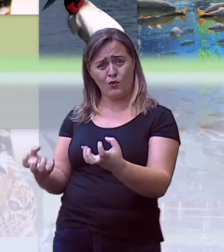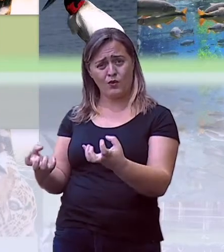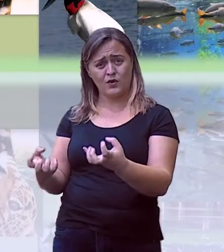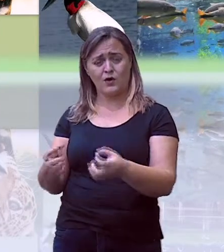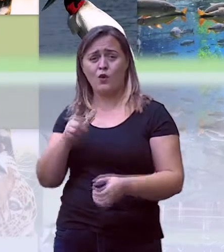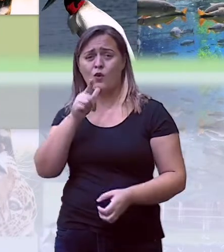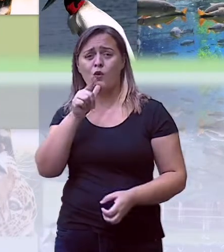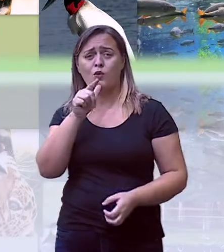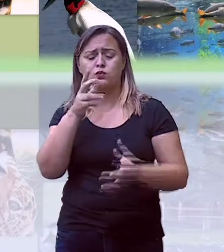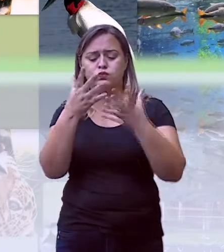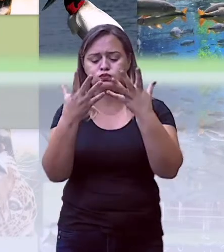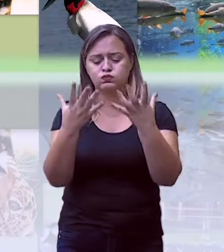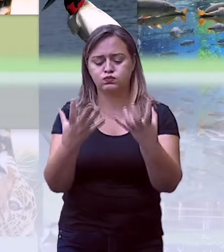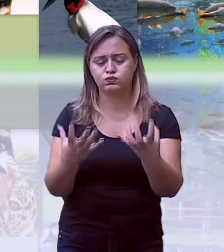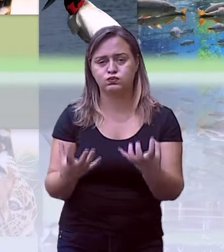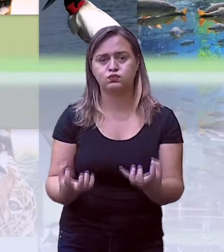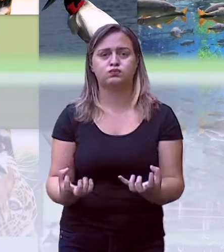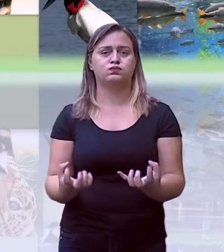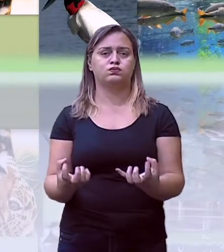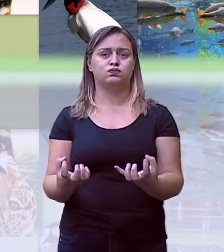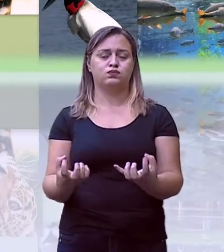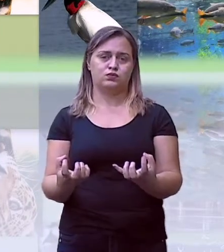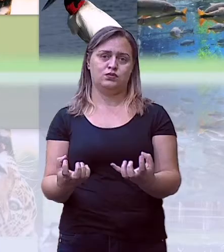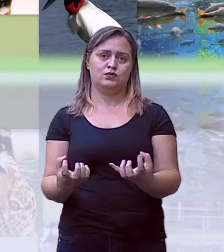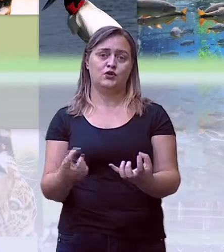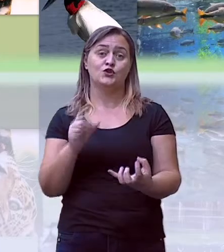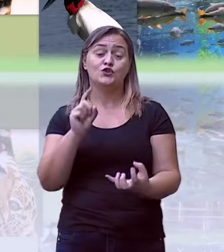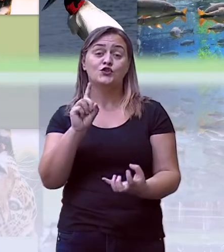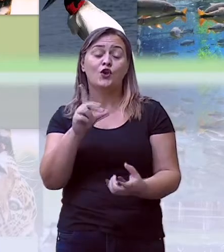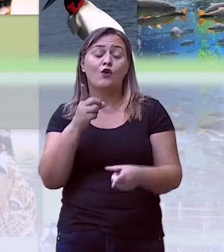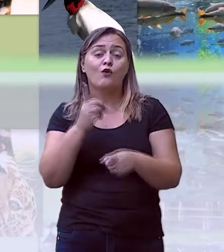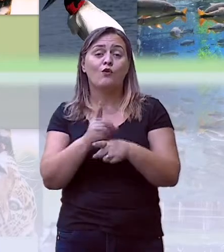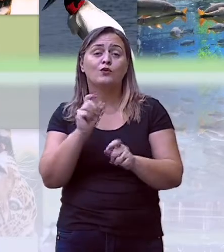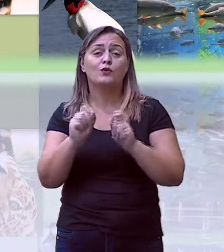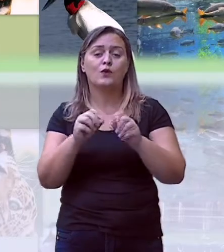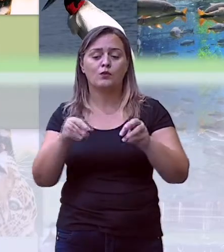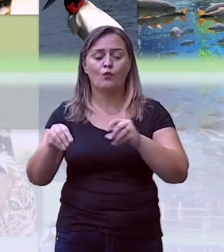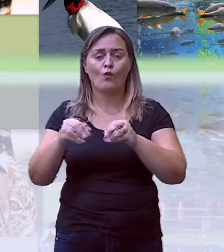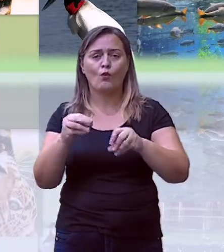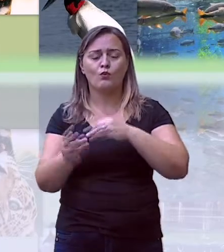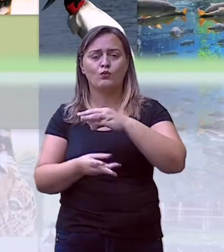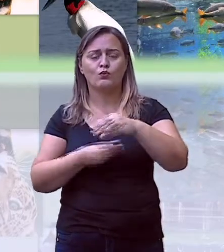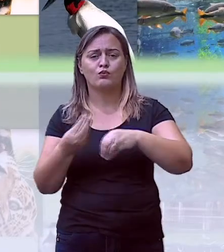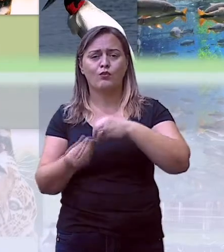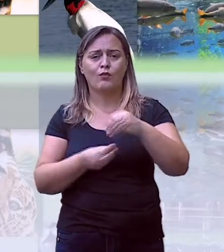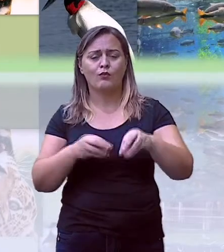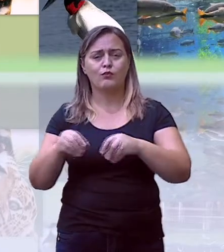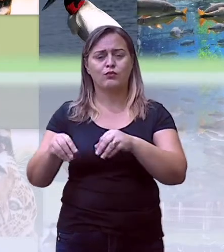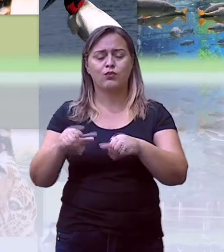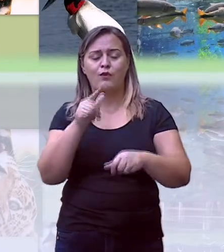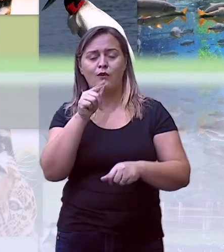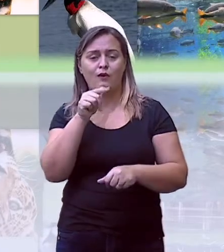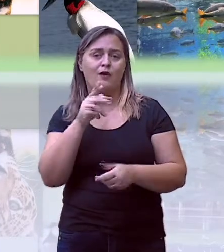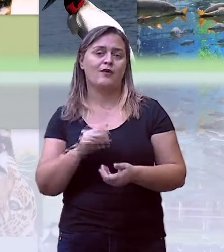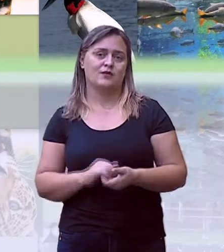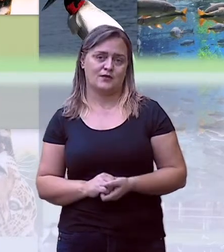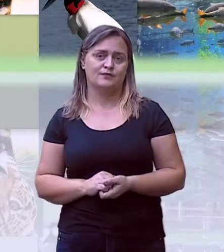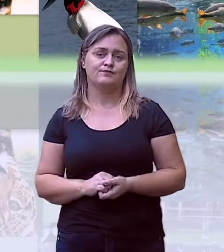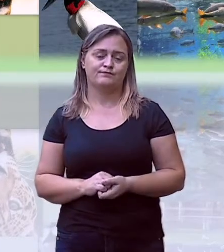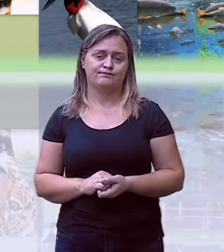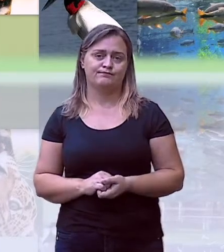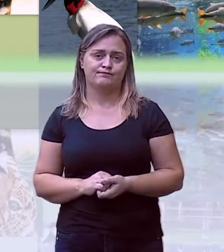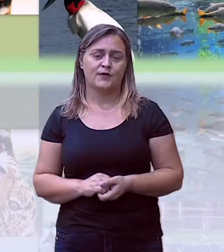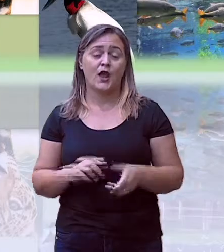barro. Daí seu nome Pantanal. Assim, o solo que se forma é utilizado como áreas